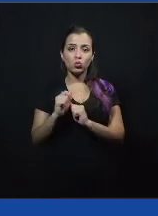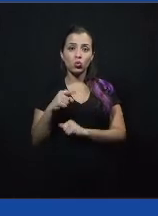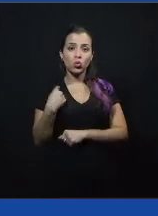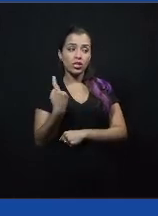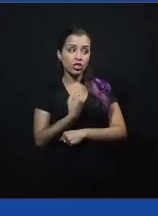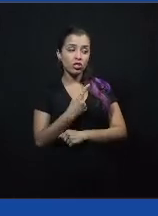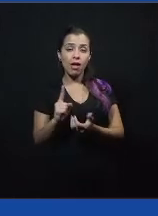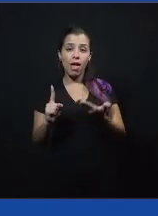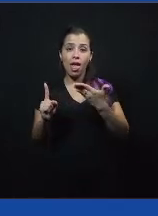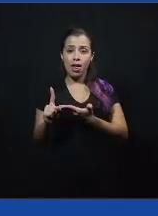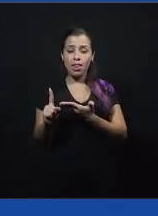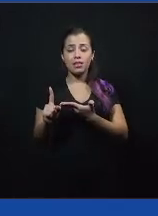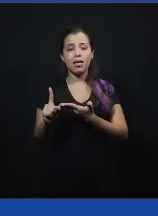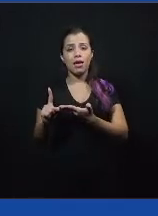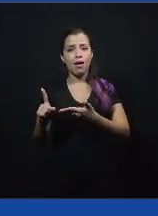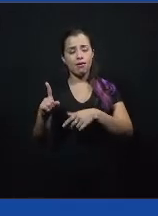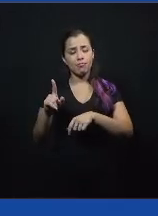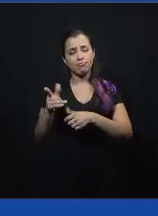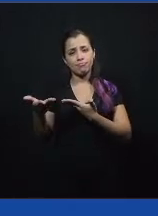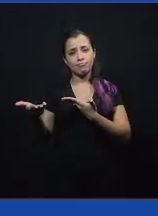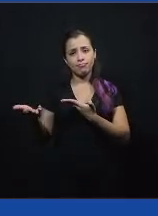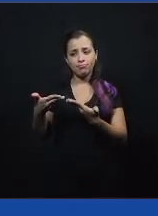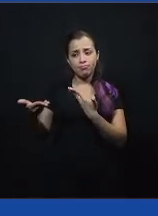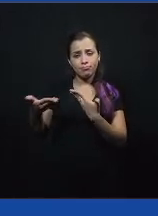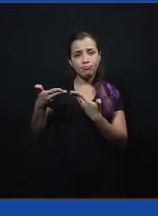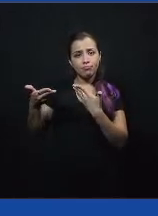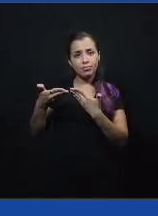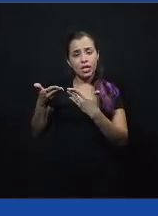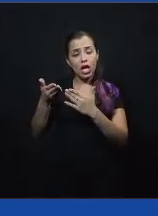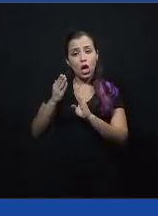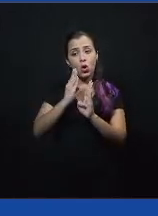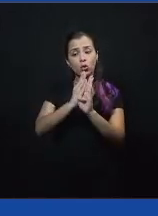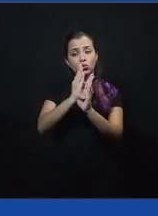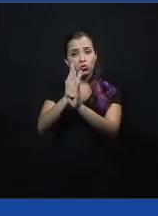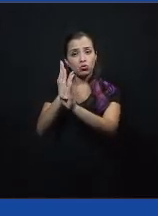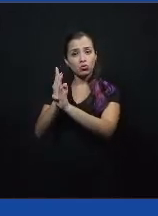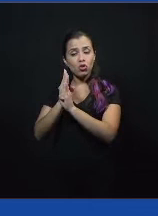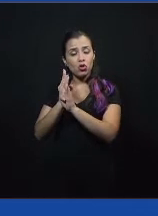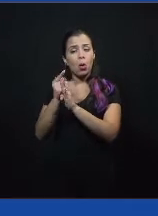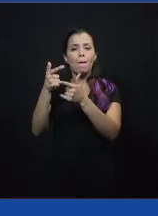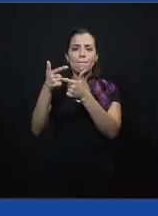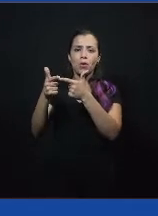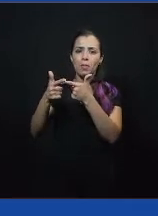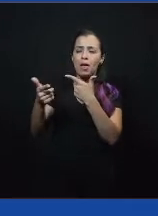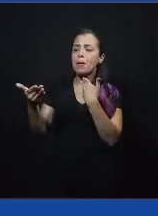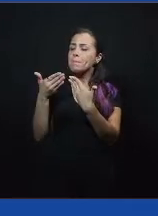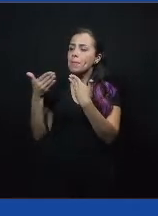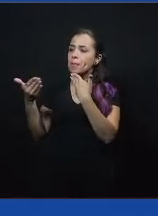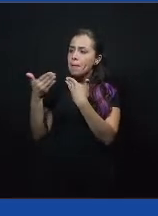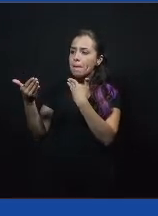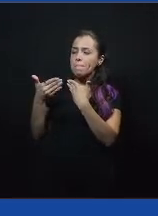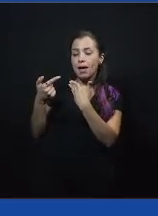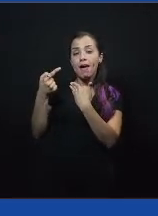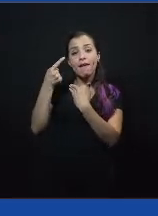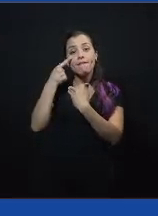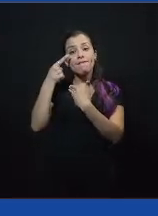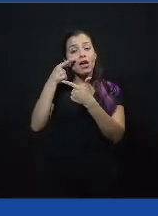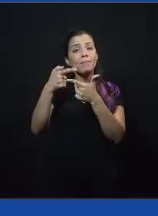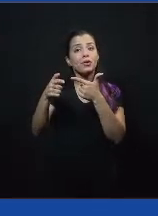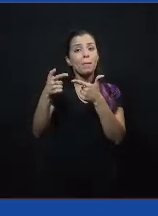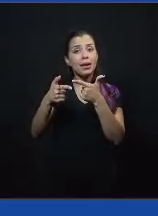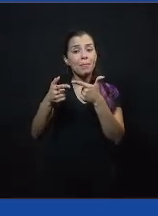ela basicamente ajudou a gente nessa parte a encontrar os problemas definir os problemas do que pessoas com deficiência